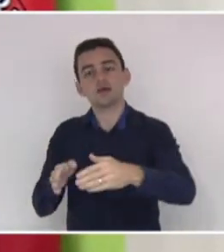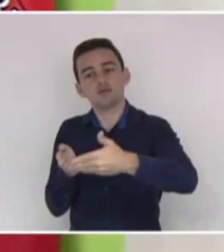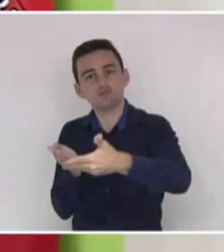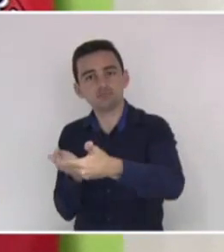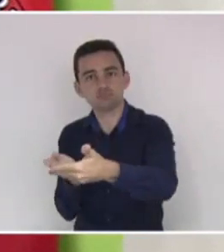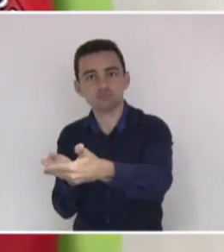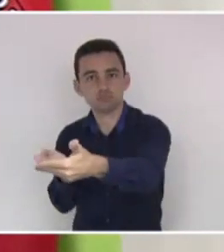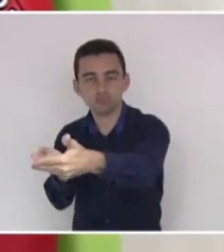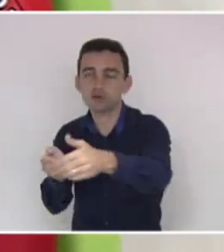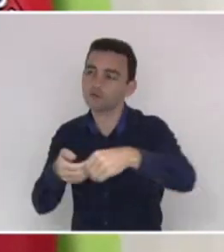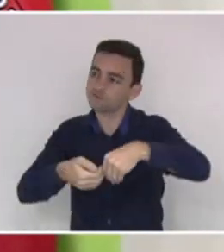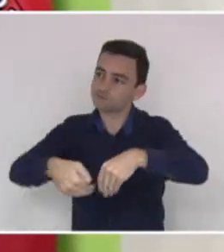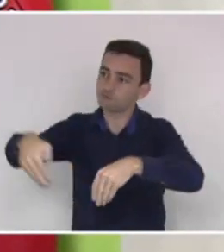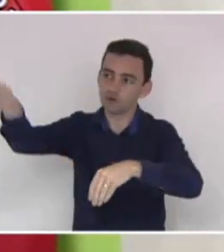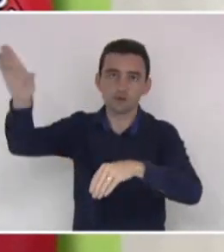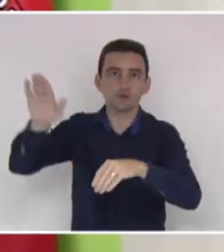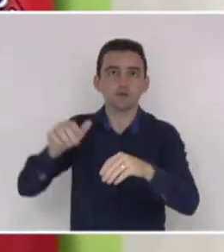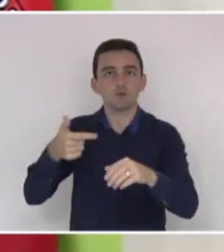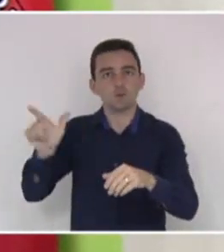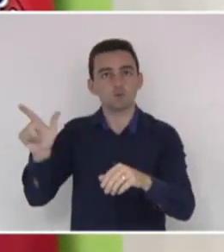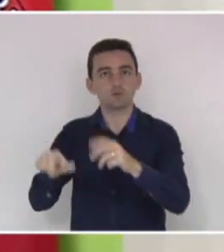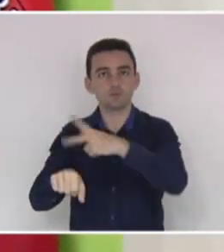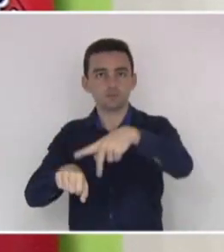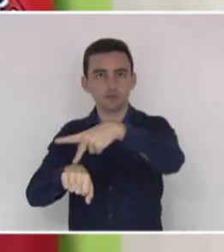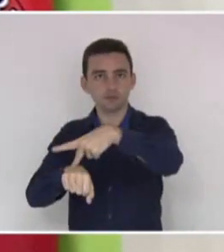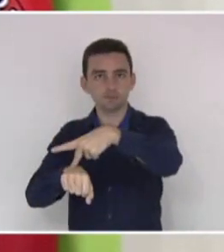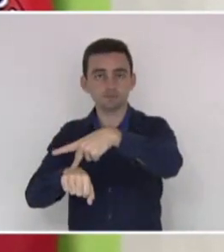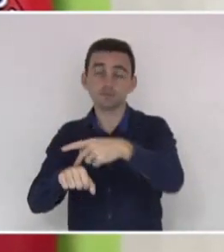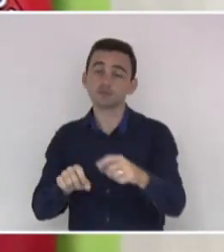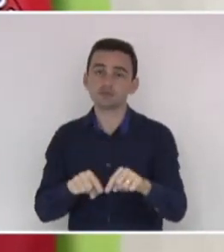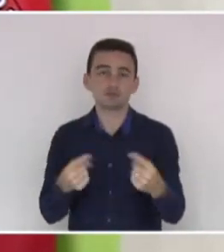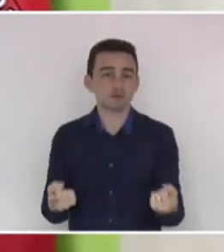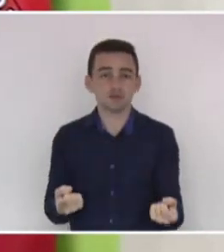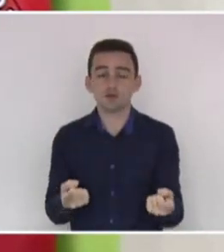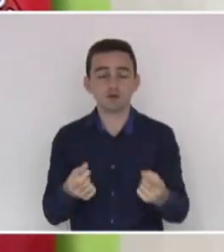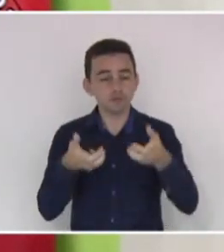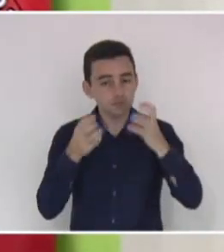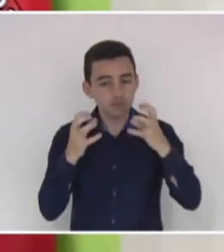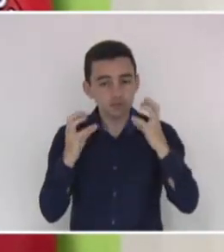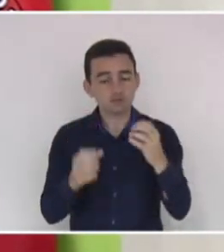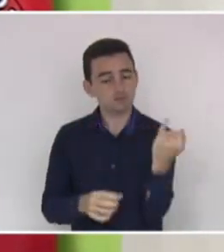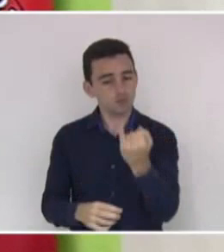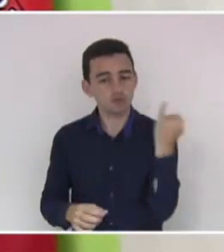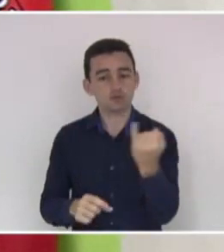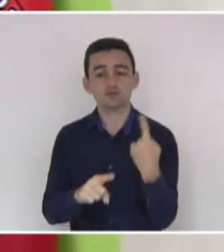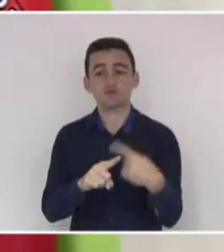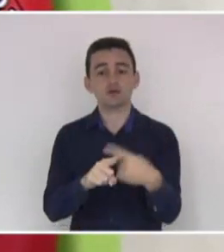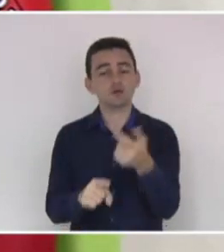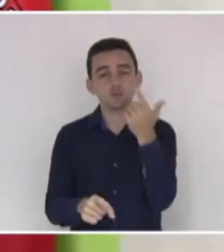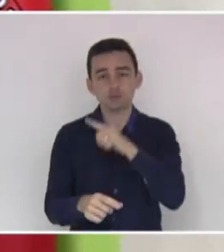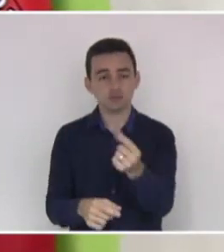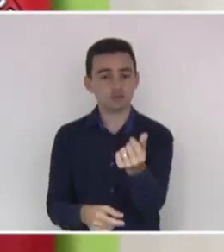que a suinocultura e a avicultura tenham estabilidade, gere mais renda. Mas, ao mesmo tempo, nós